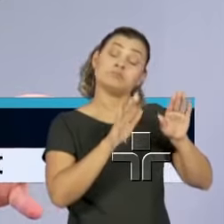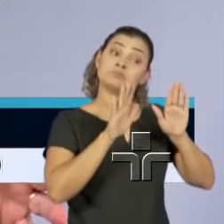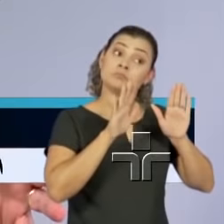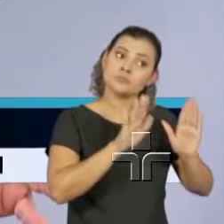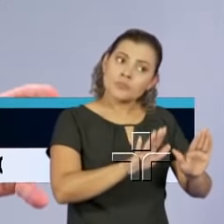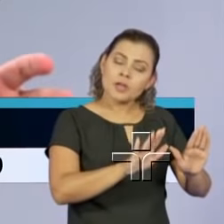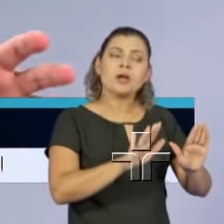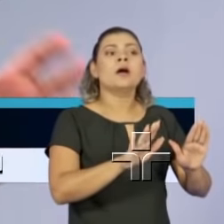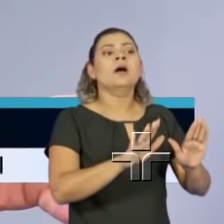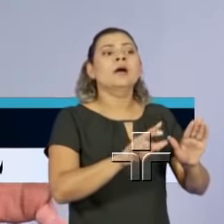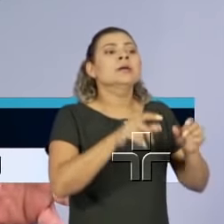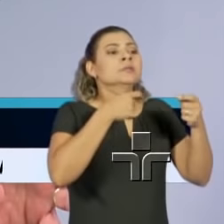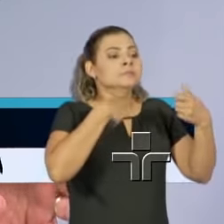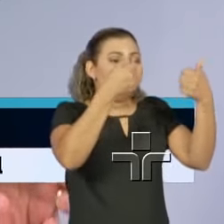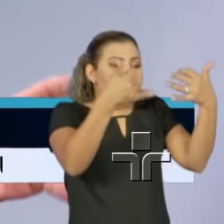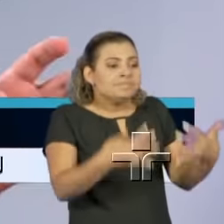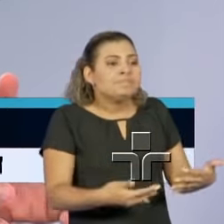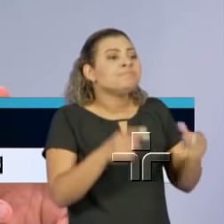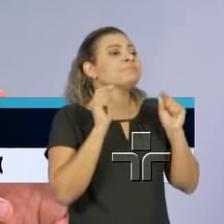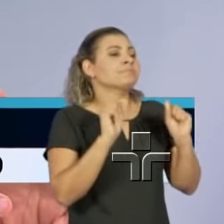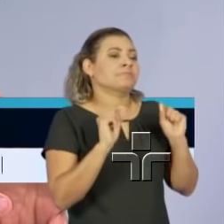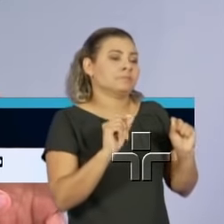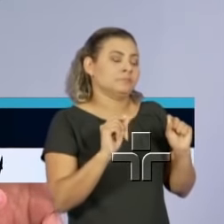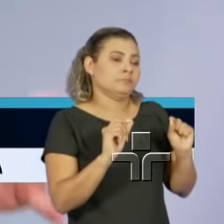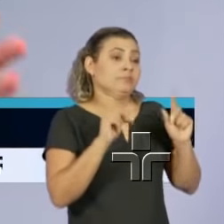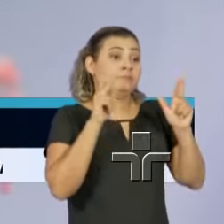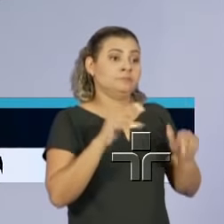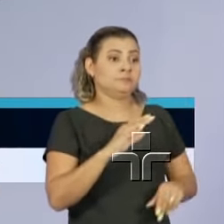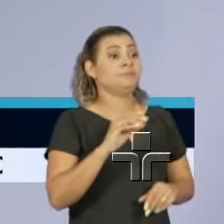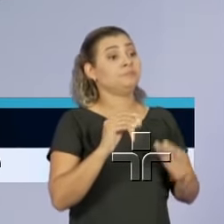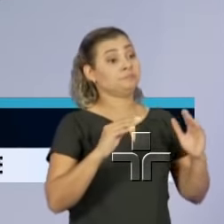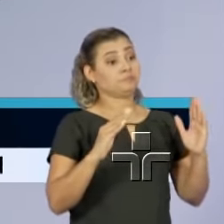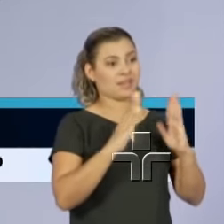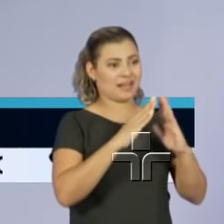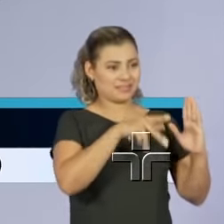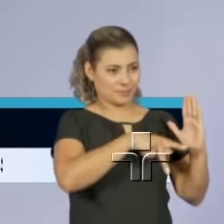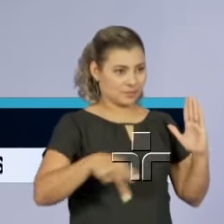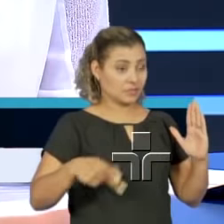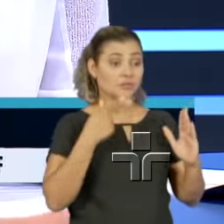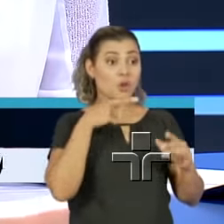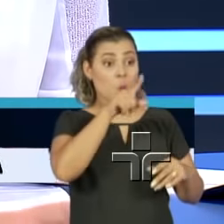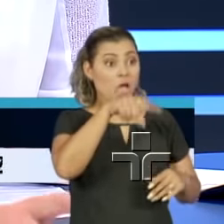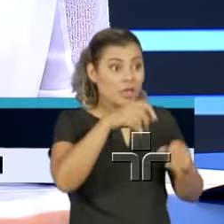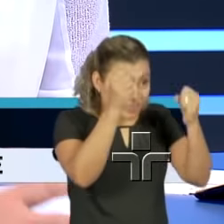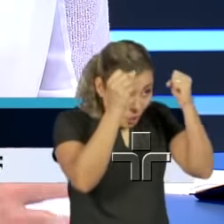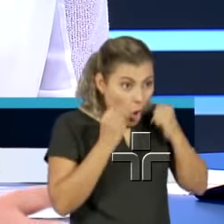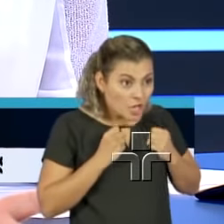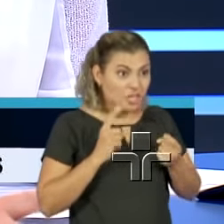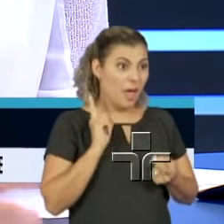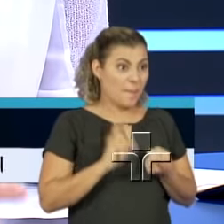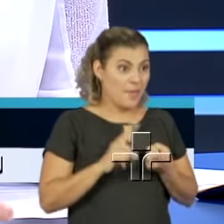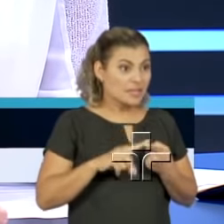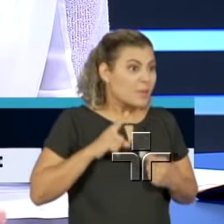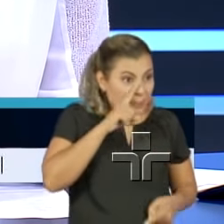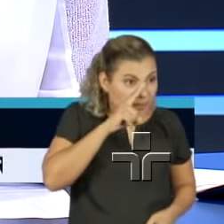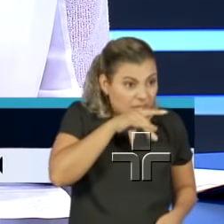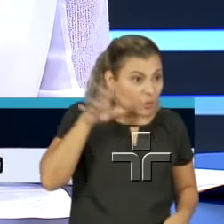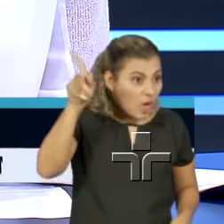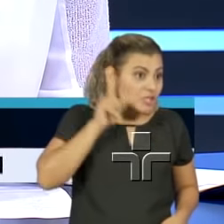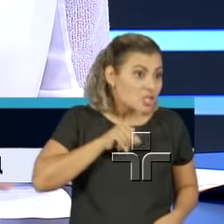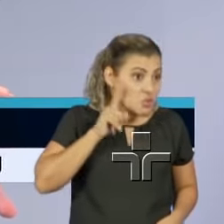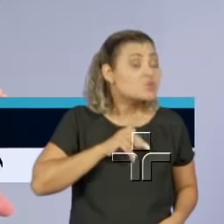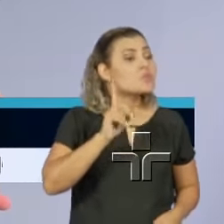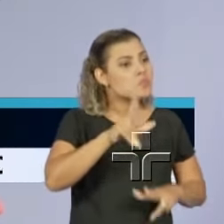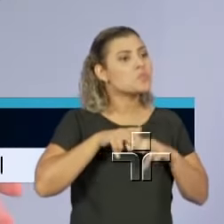a justificativa foi a mesma da Casa Branca. Era um terrorista que ameaçava a segurança dos Estados Unidos. Um